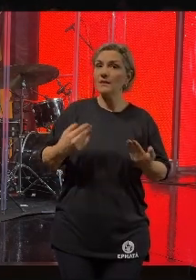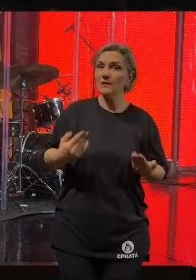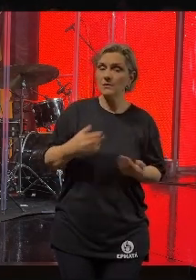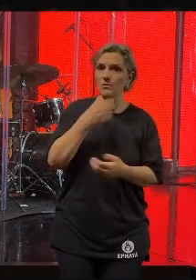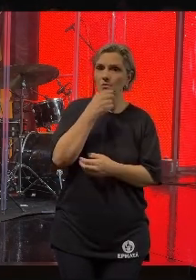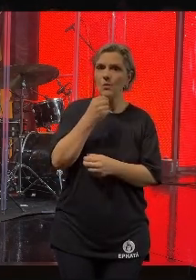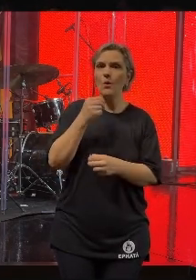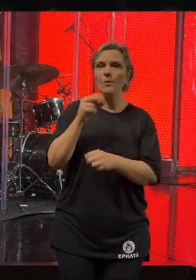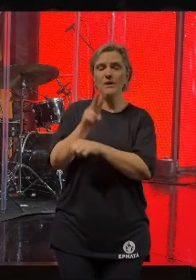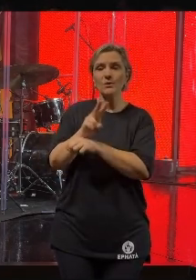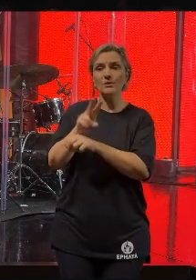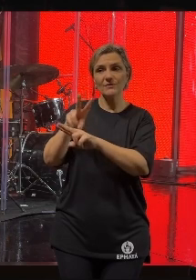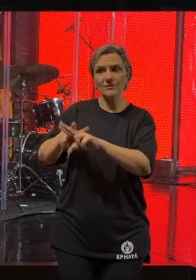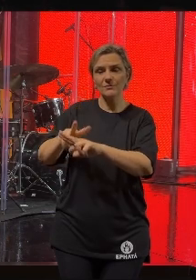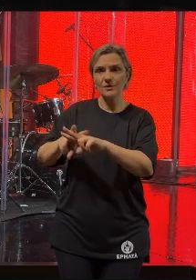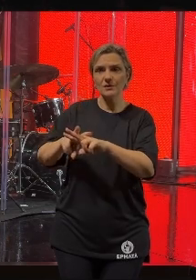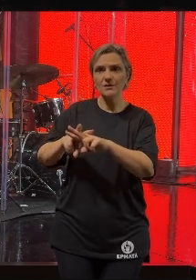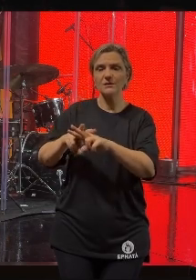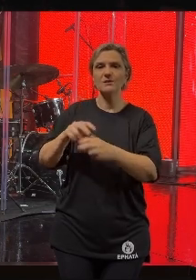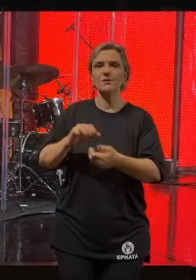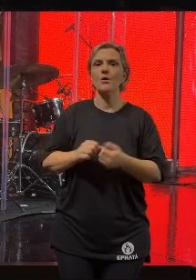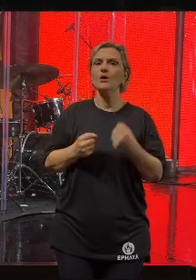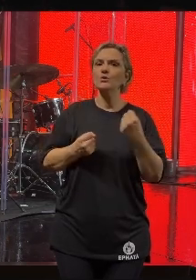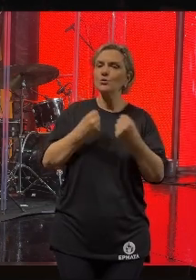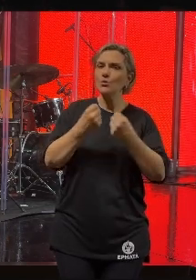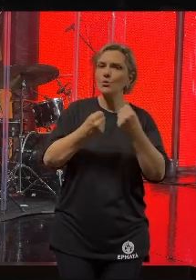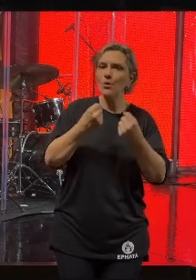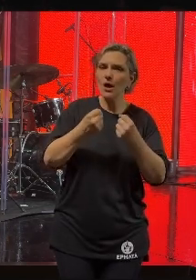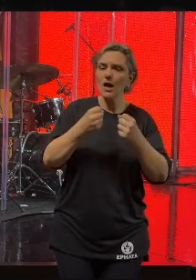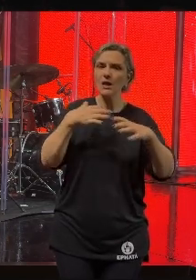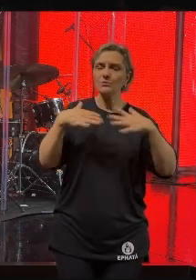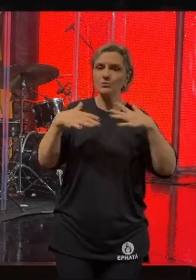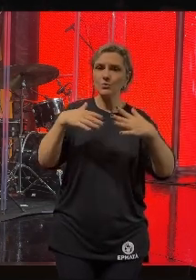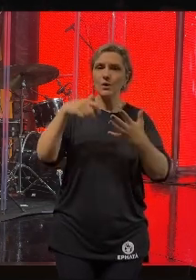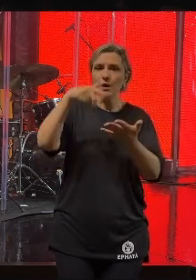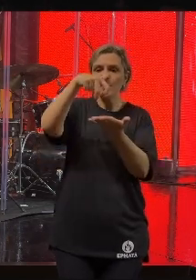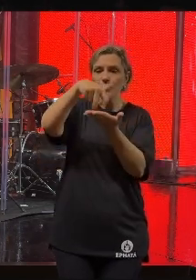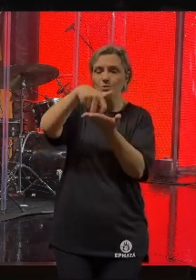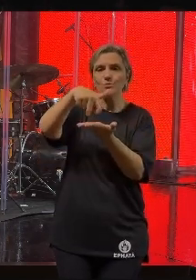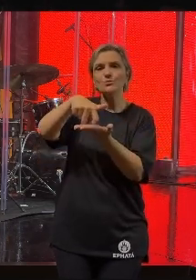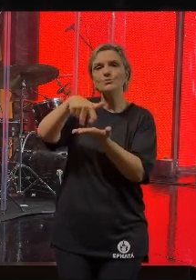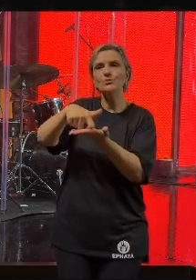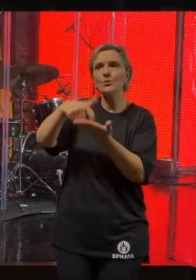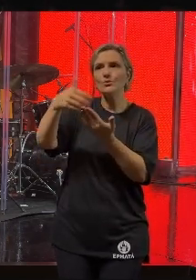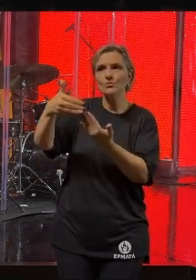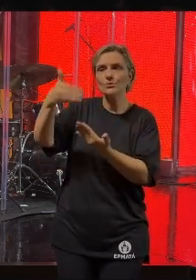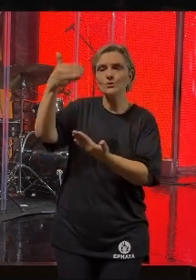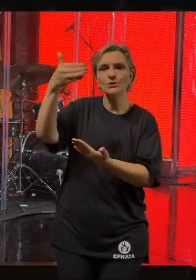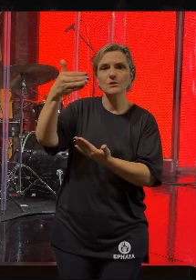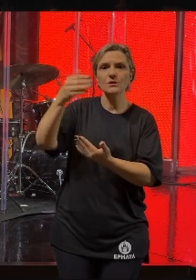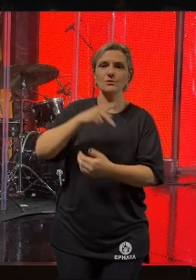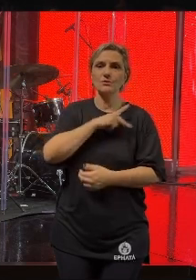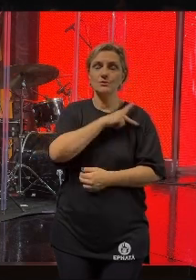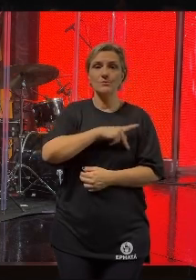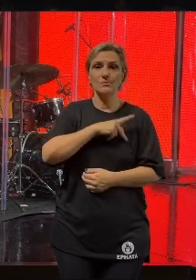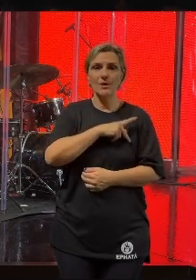tendo pedido uma luz, entrou correndo e trêmulo, prostrou-se diante de Paulo e